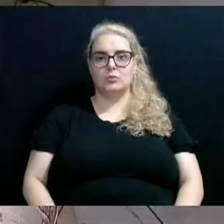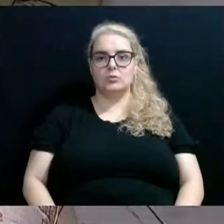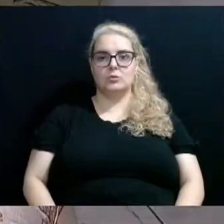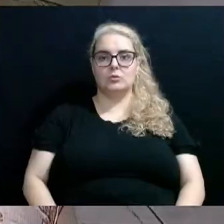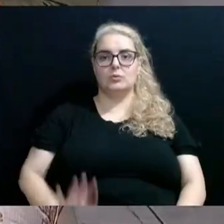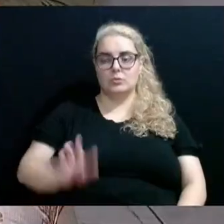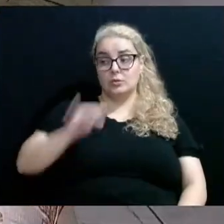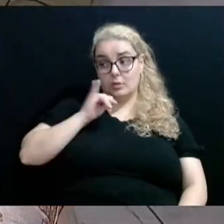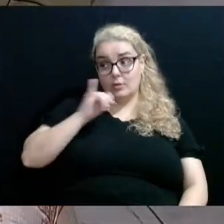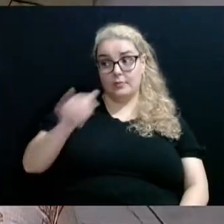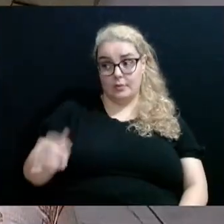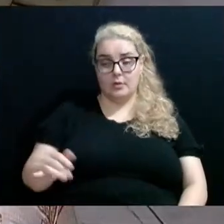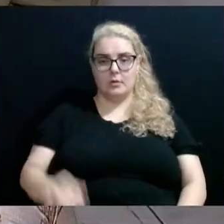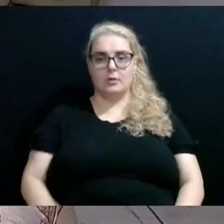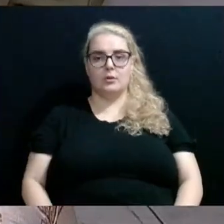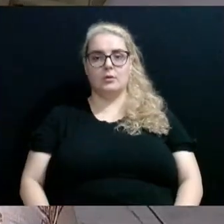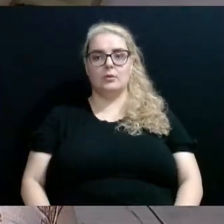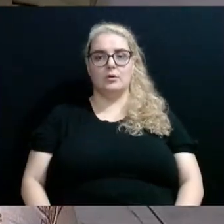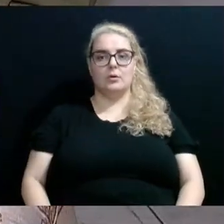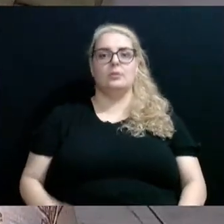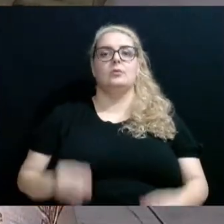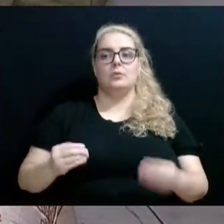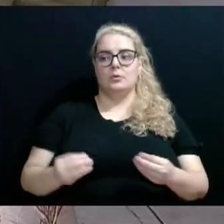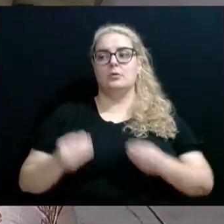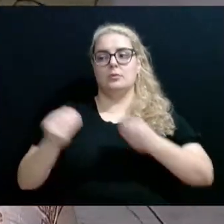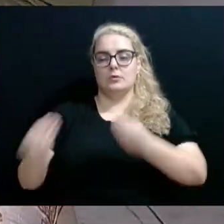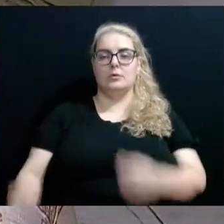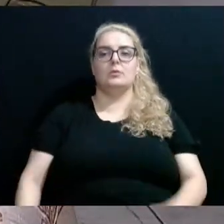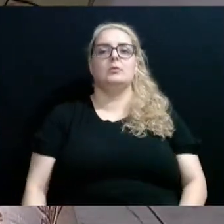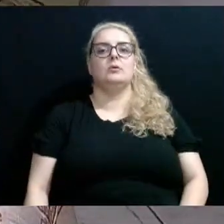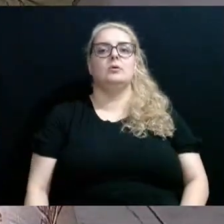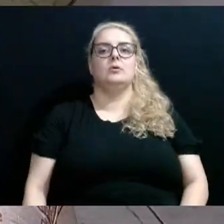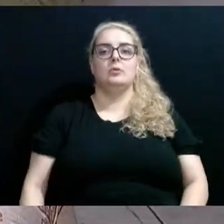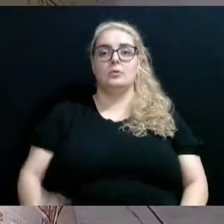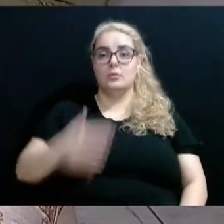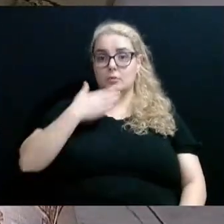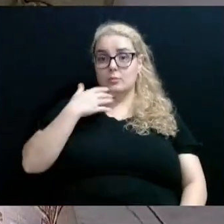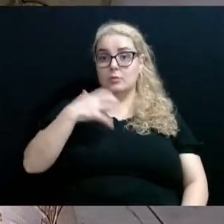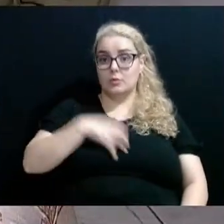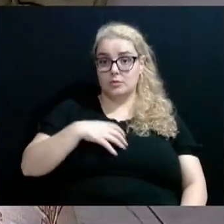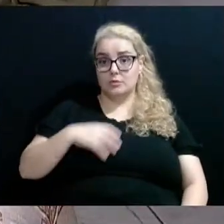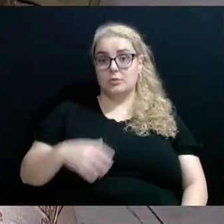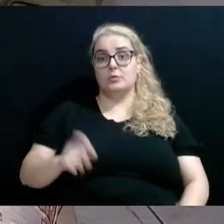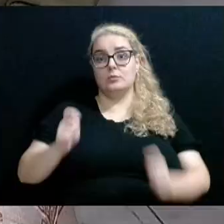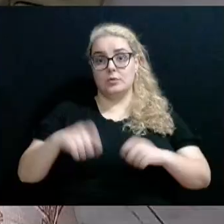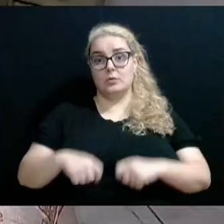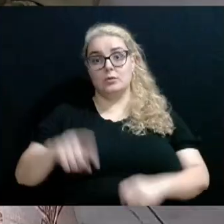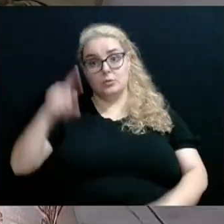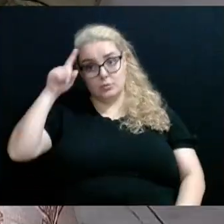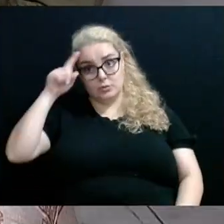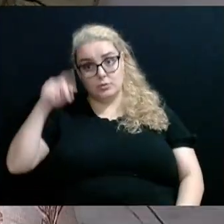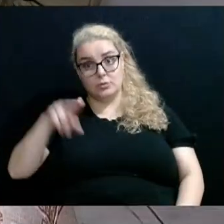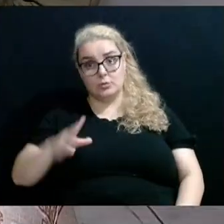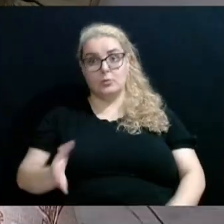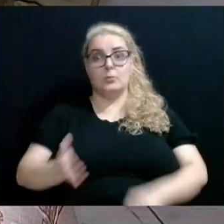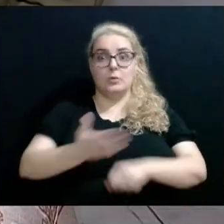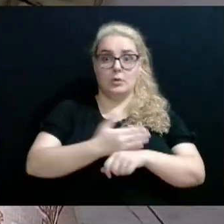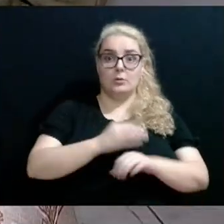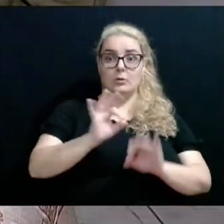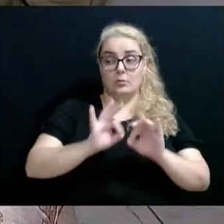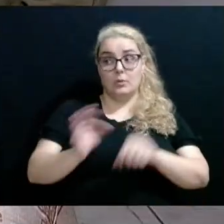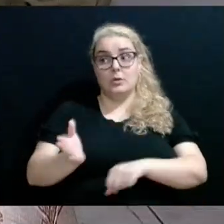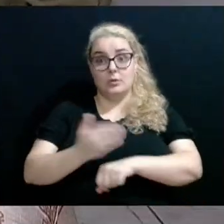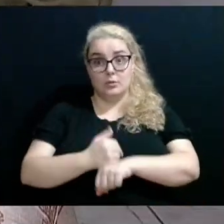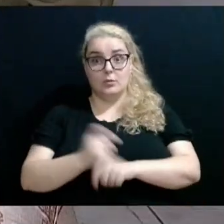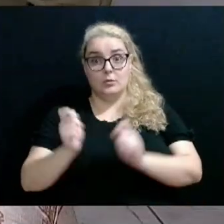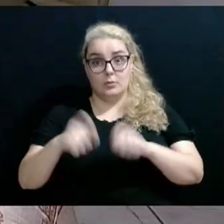ela que vai ser entregue, sim, da melhor maneira possível, na data ou às vezes antecipado, né? Que eu tento antecipar o mais rápido possível as